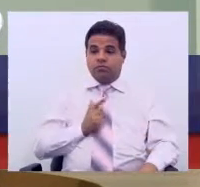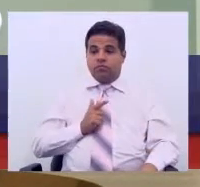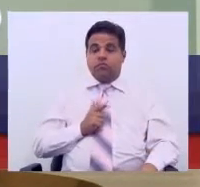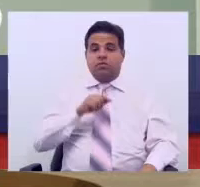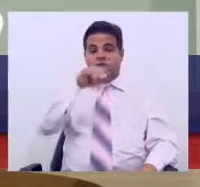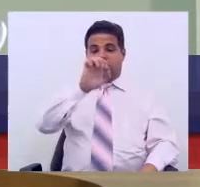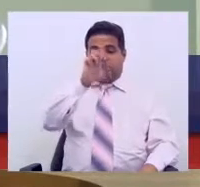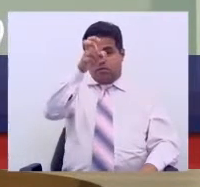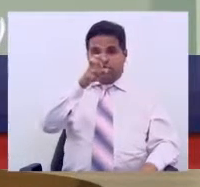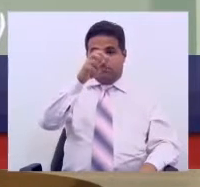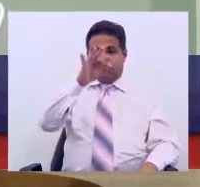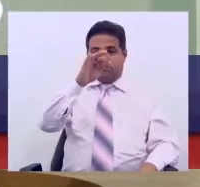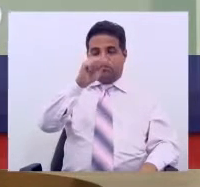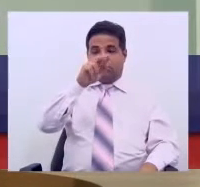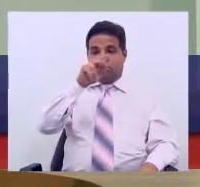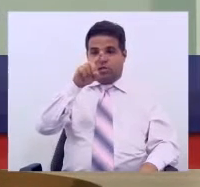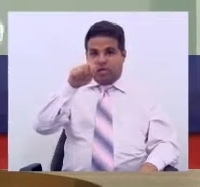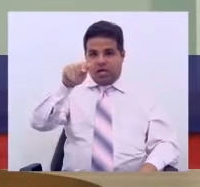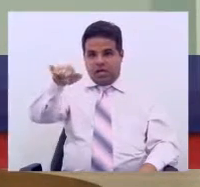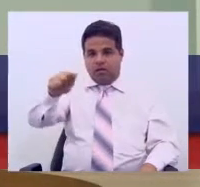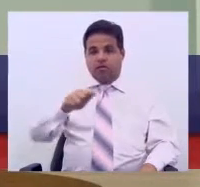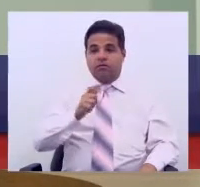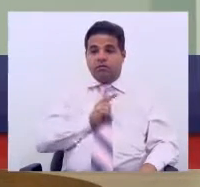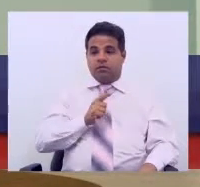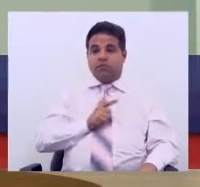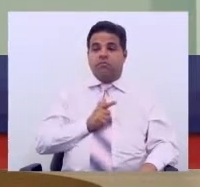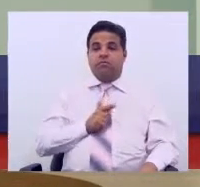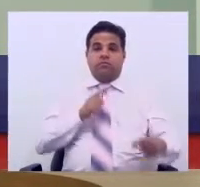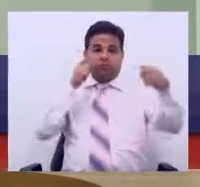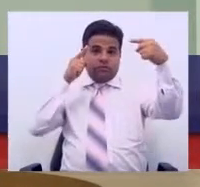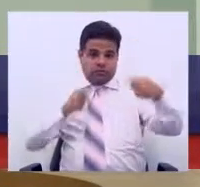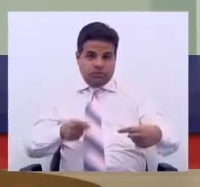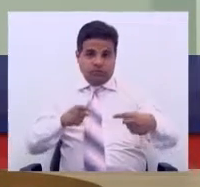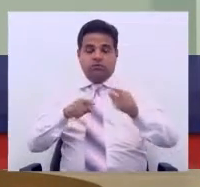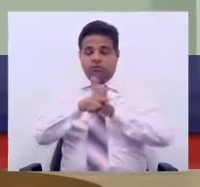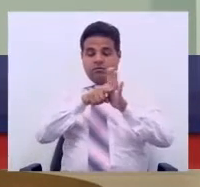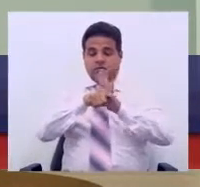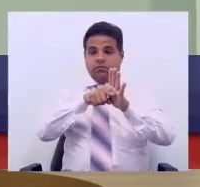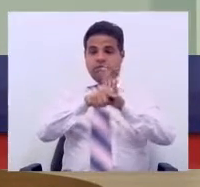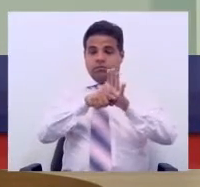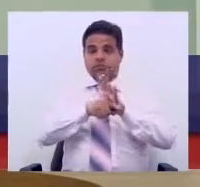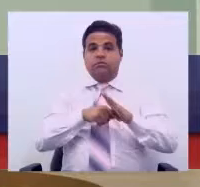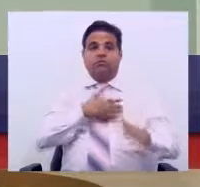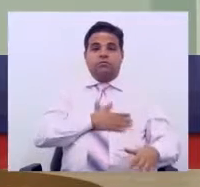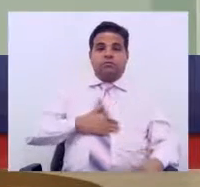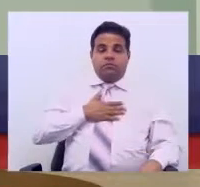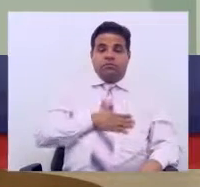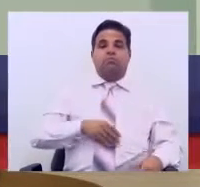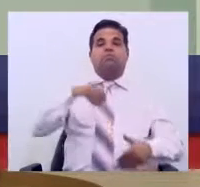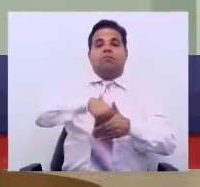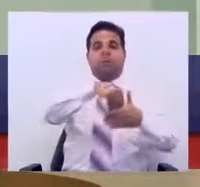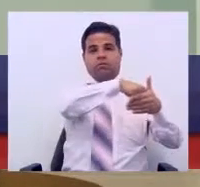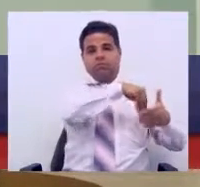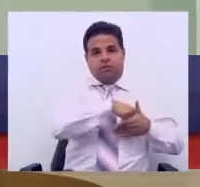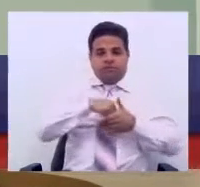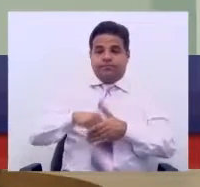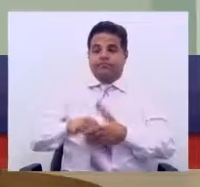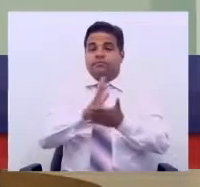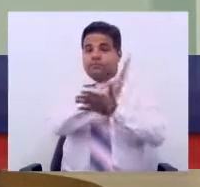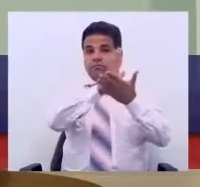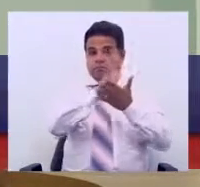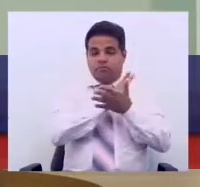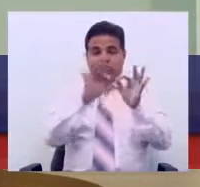sessão extraordinária, onde nós teremos que enfrentar a análise, apreciação e votação de